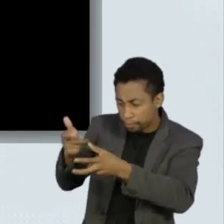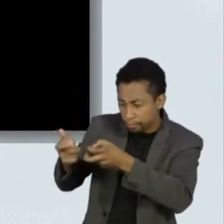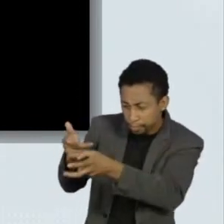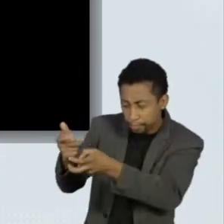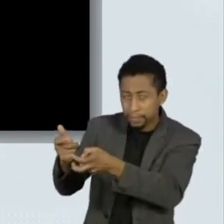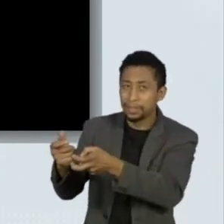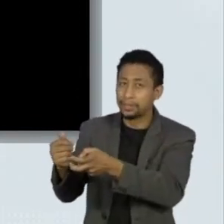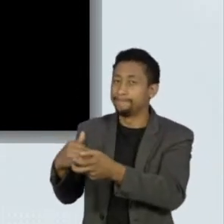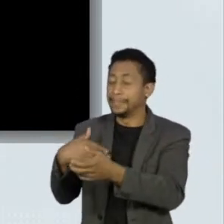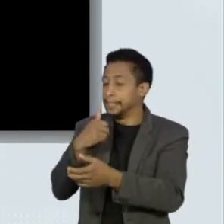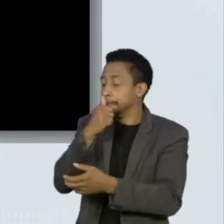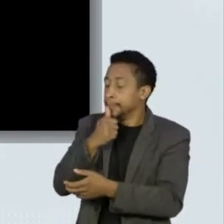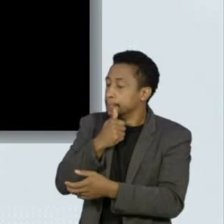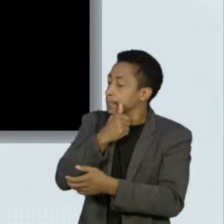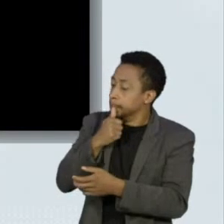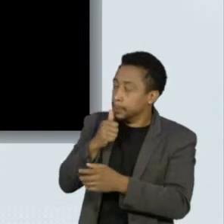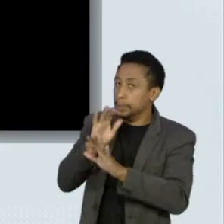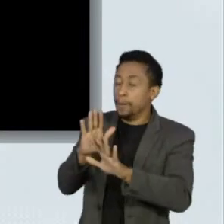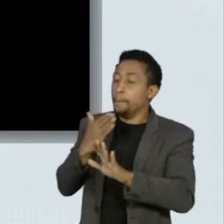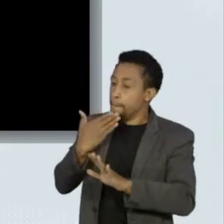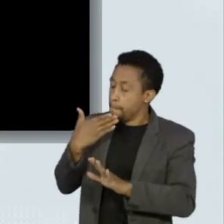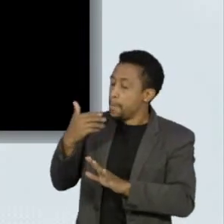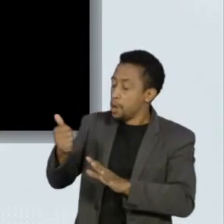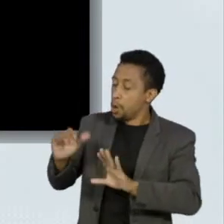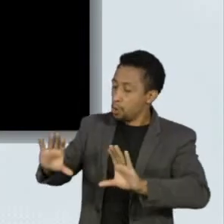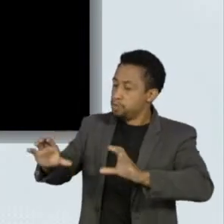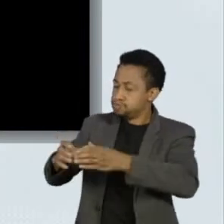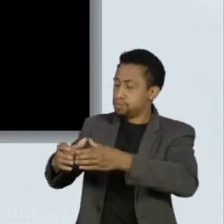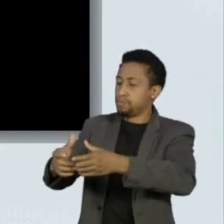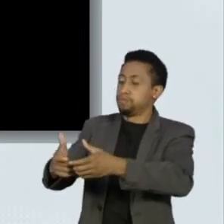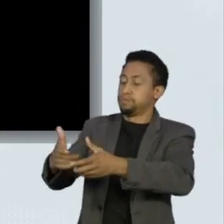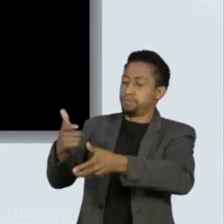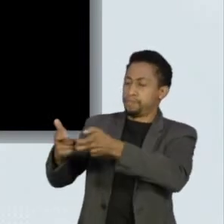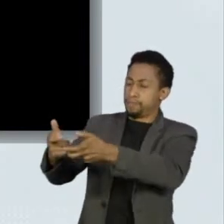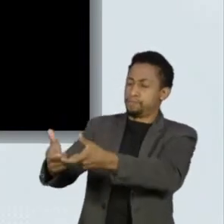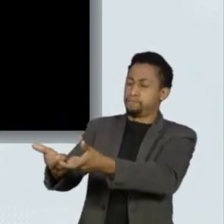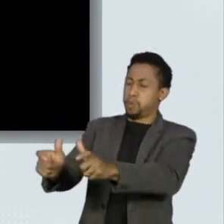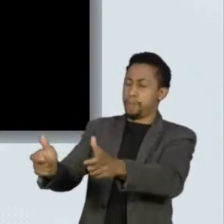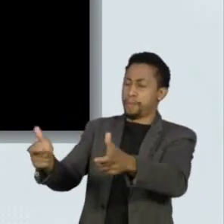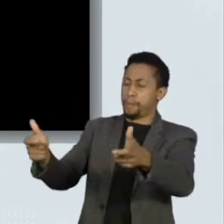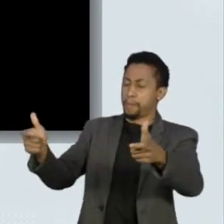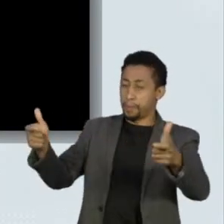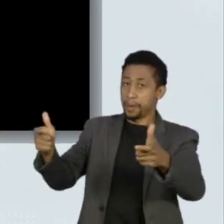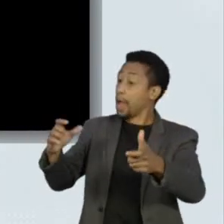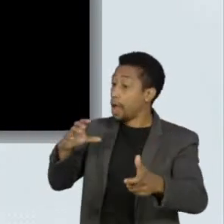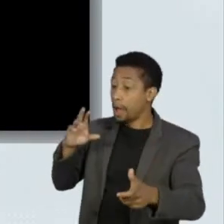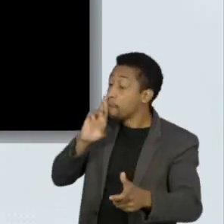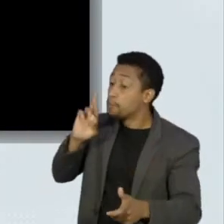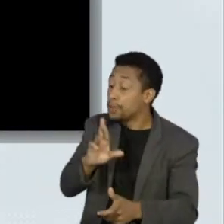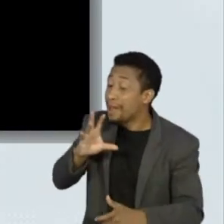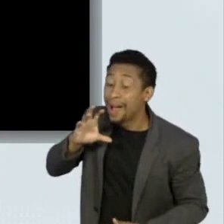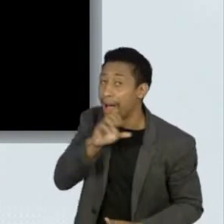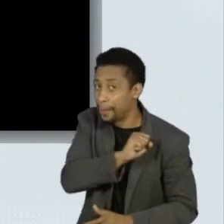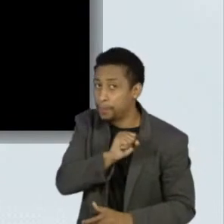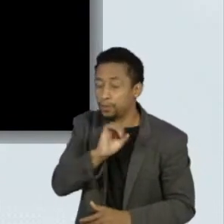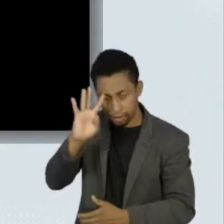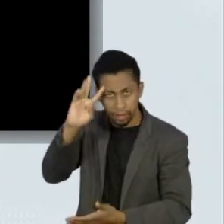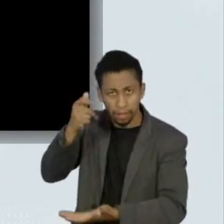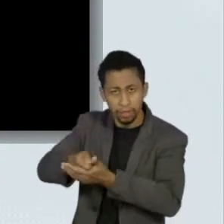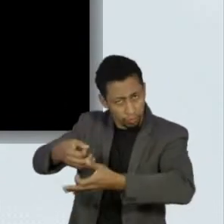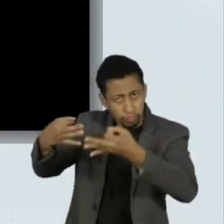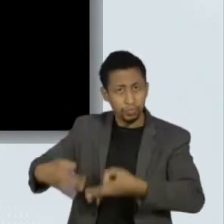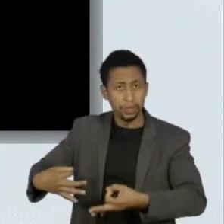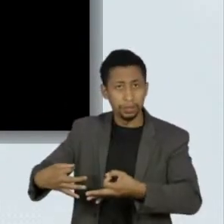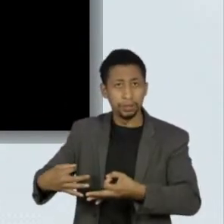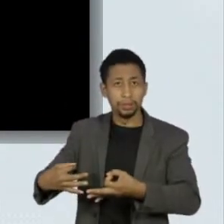eficácia para aumentar o número de casos e ter uma resposta mais rápida. Essa foi uma decisão pensada, que foi uma